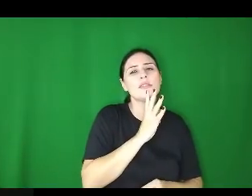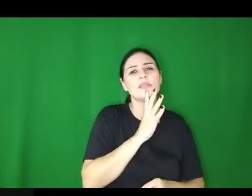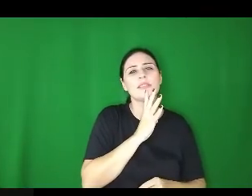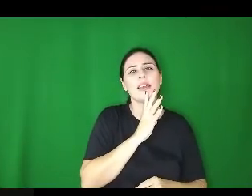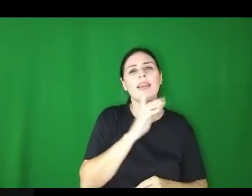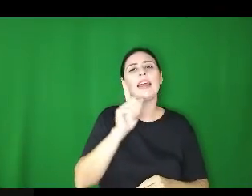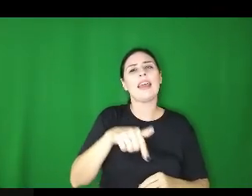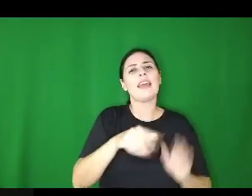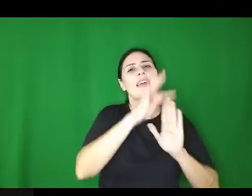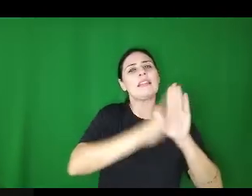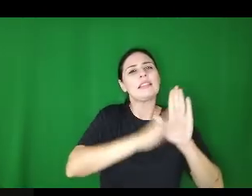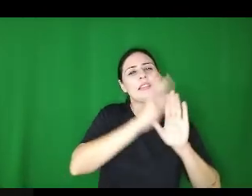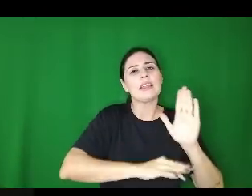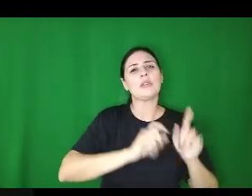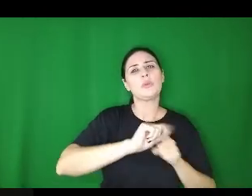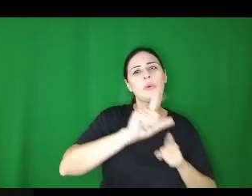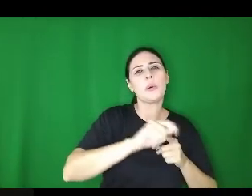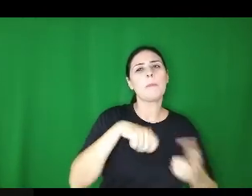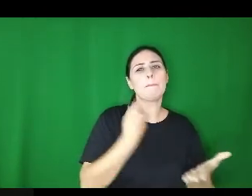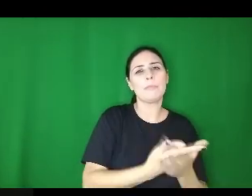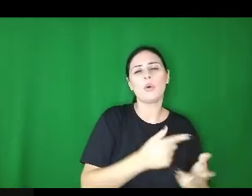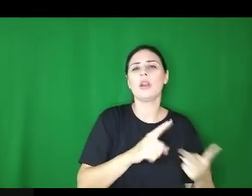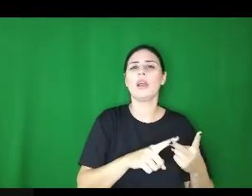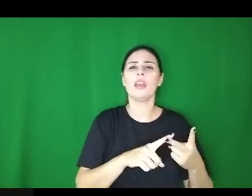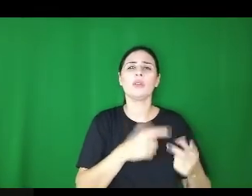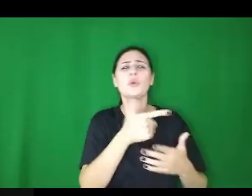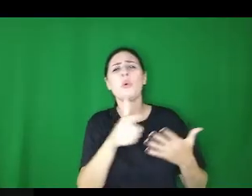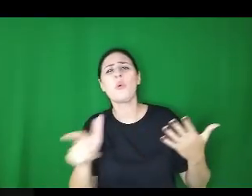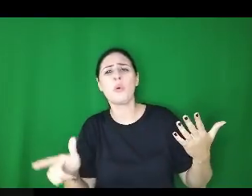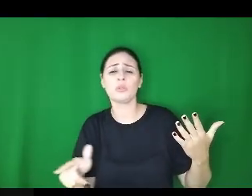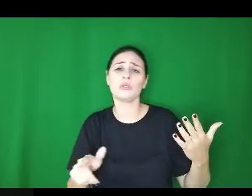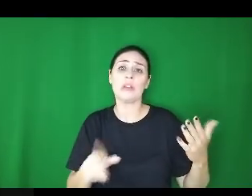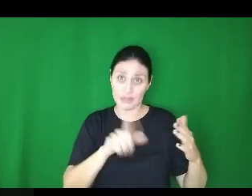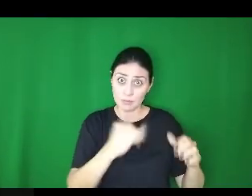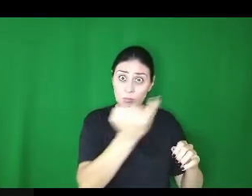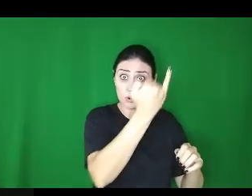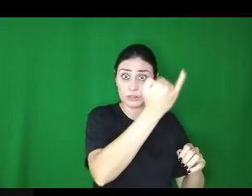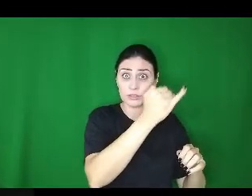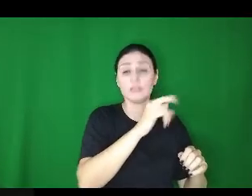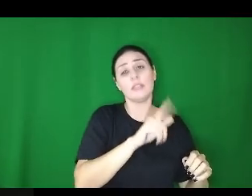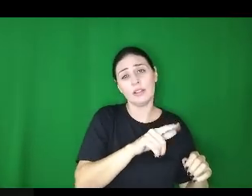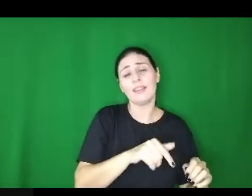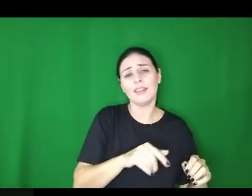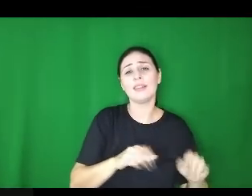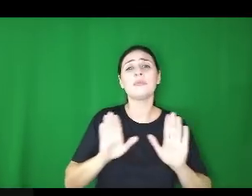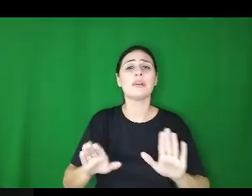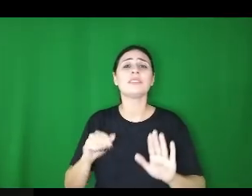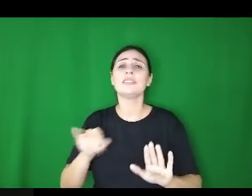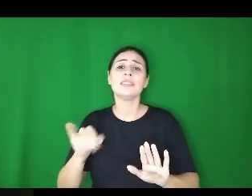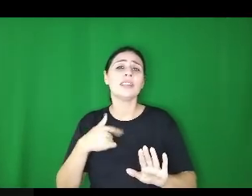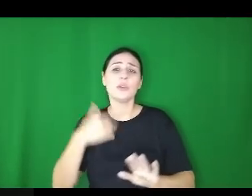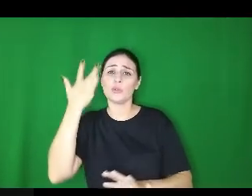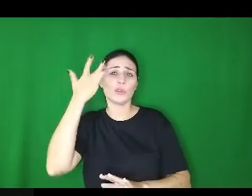que o movimento migratório fez com que a família dela estivesse aqui morando em determinada cidade, por que foi para outro lugar, é importante,